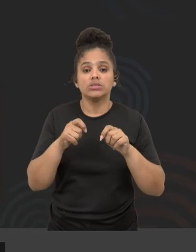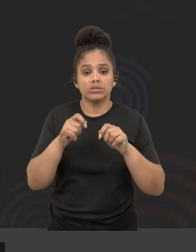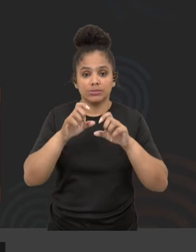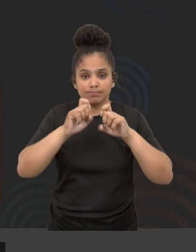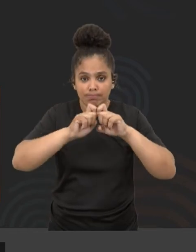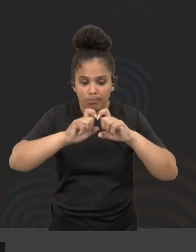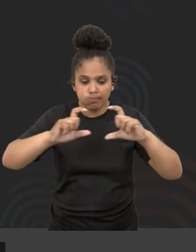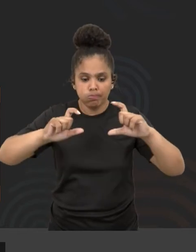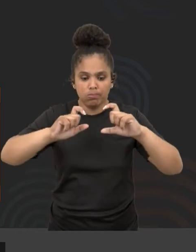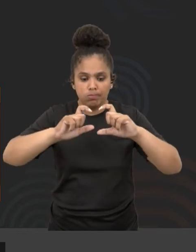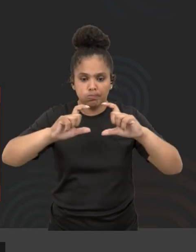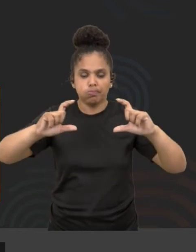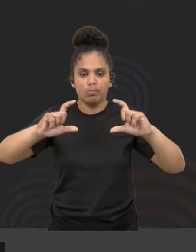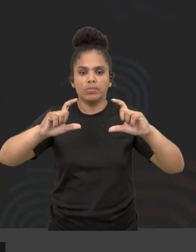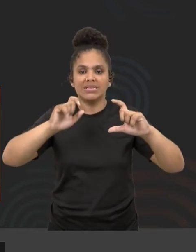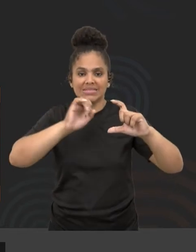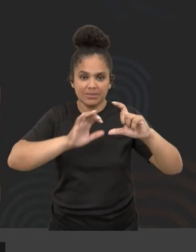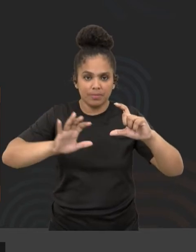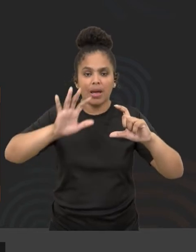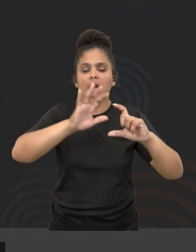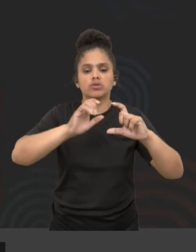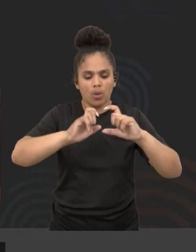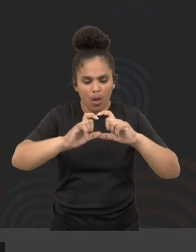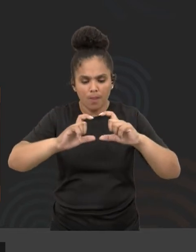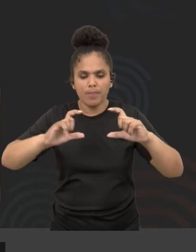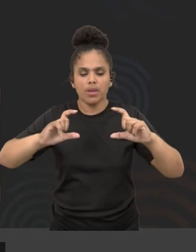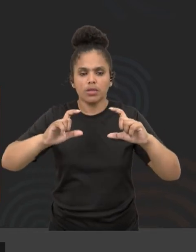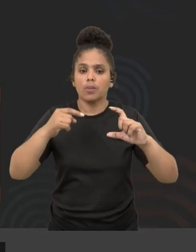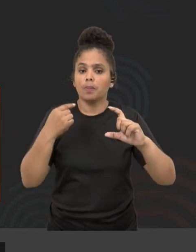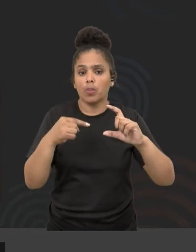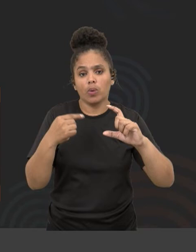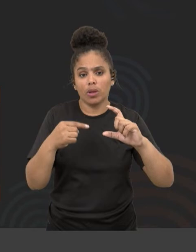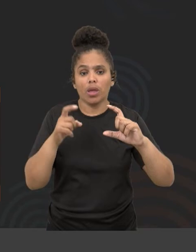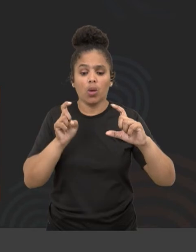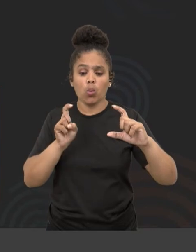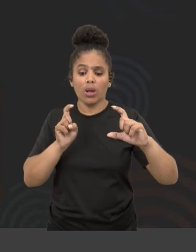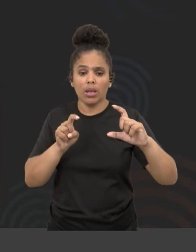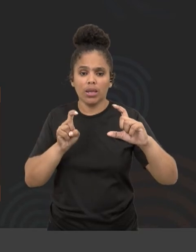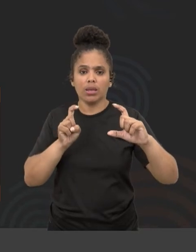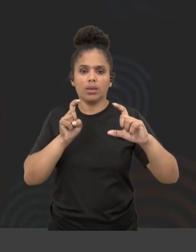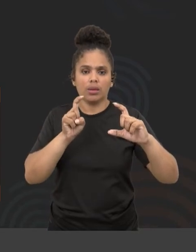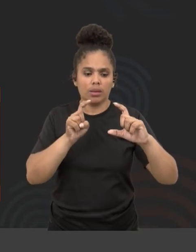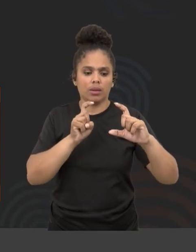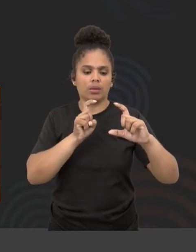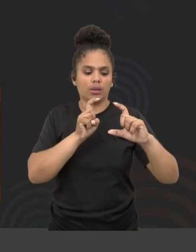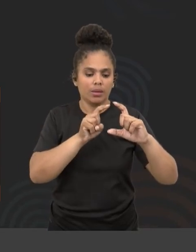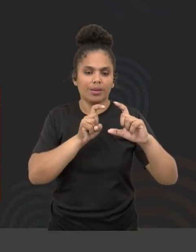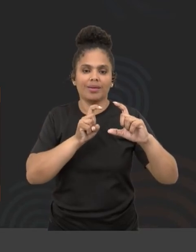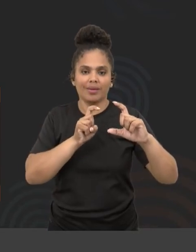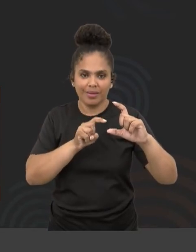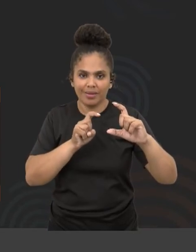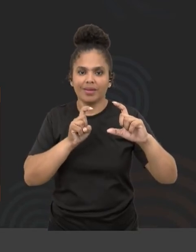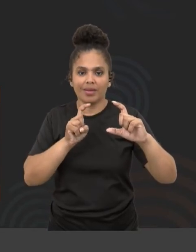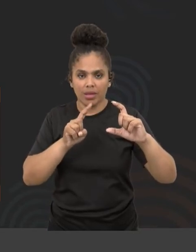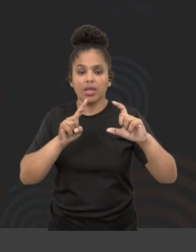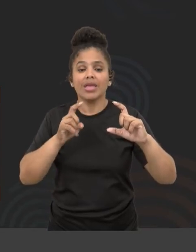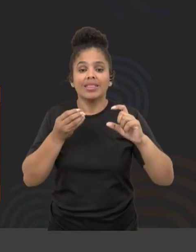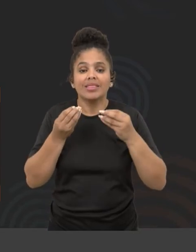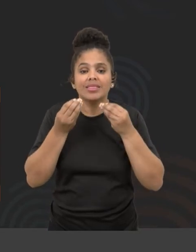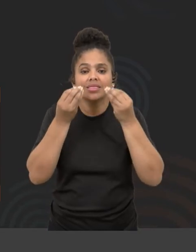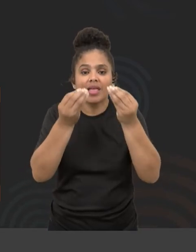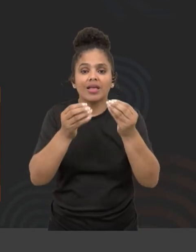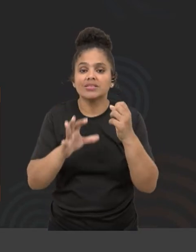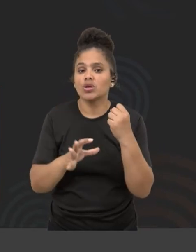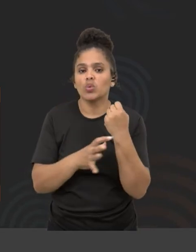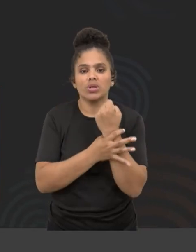esse espaço mínimo de clique, para que a gente possa assegurar, o